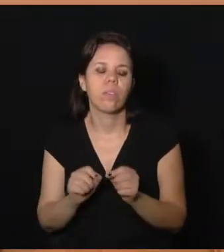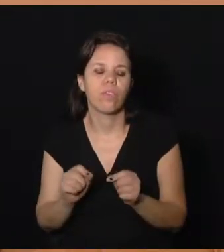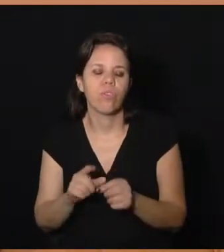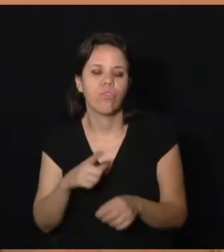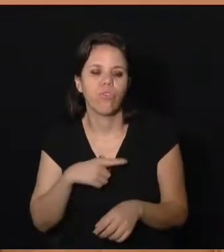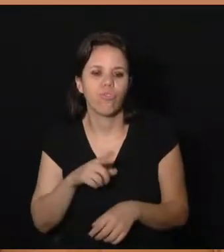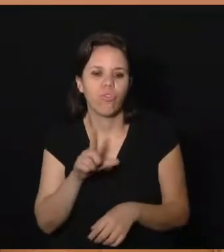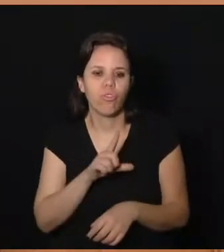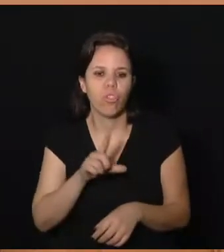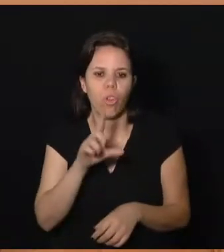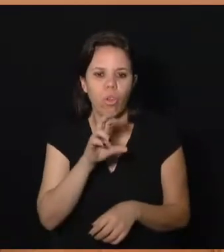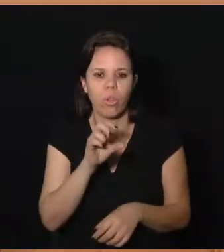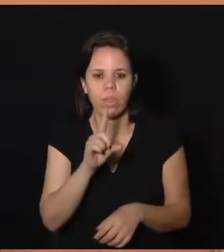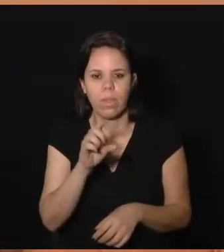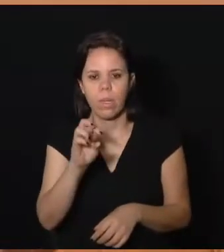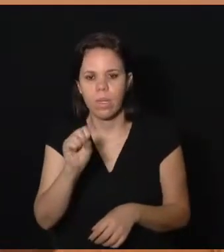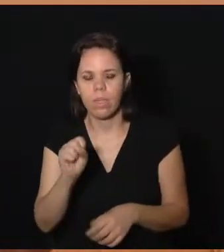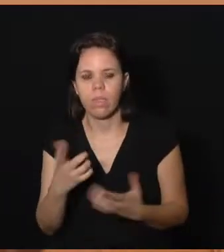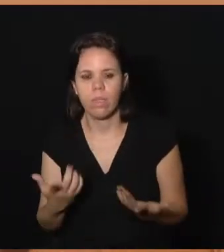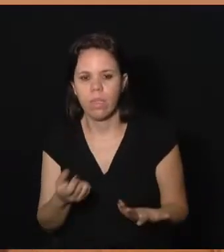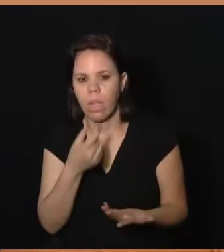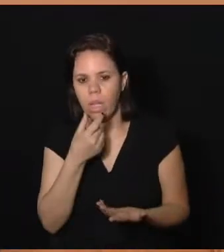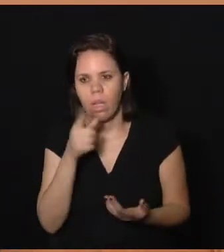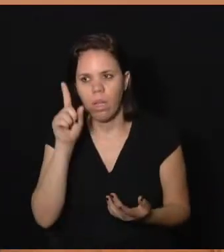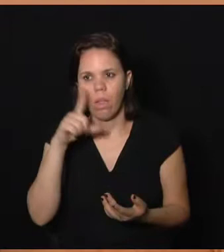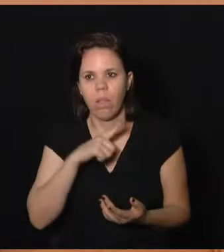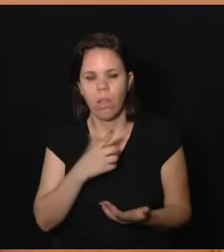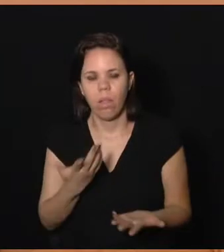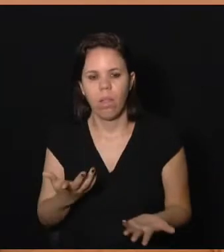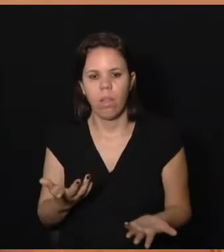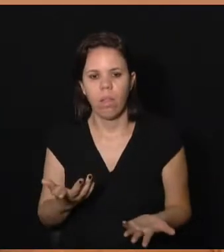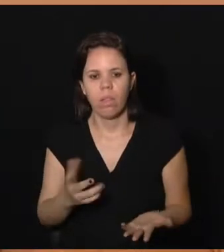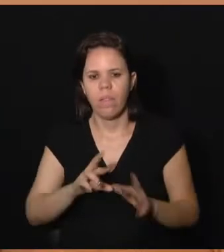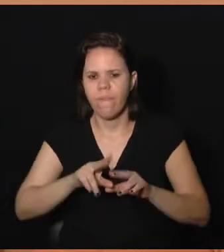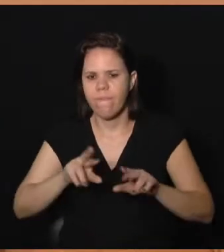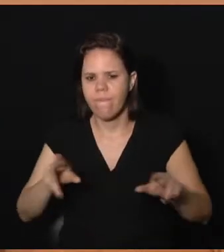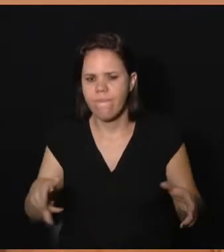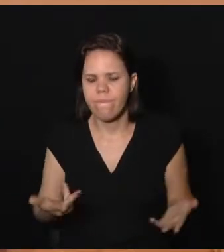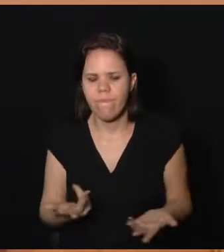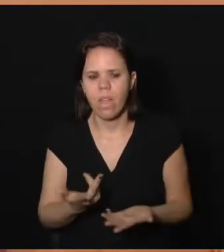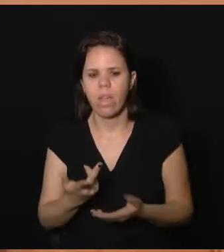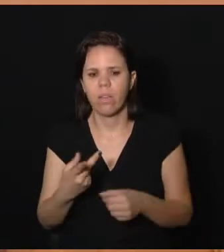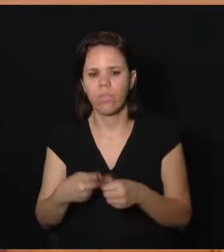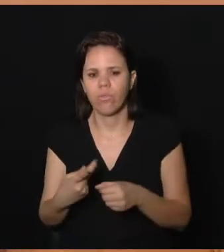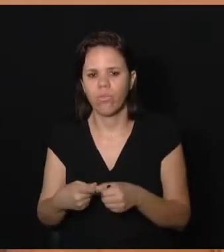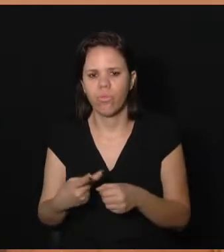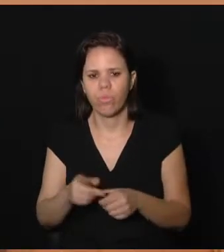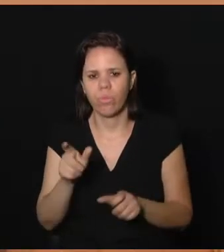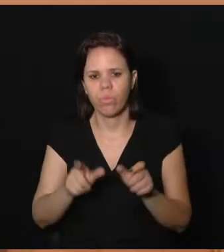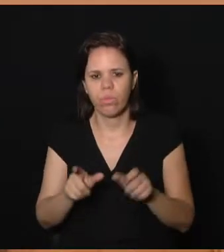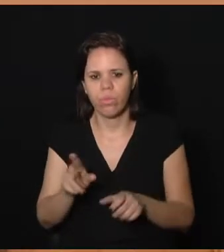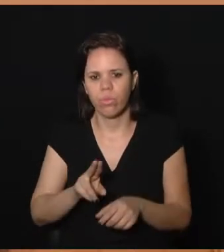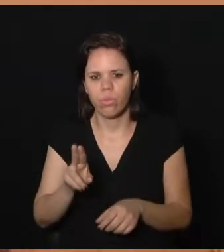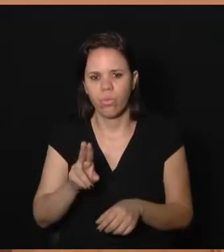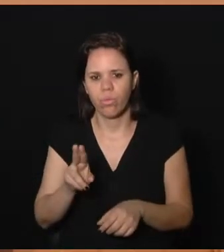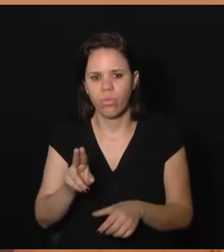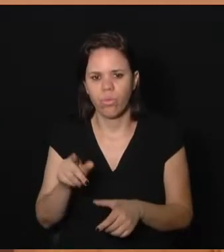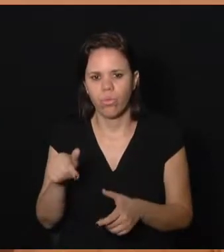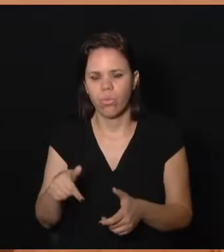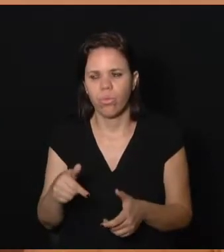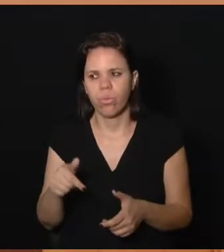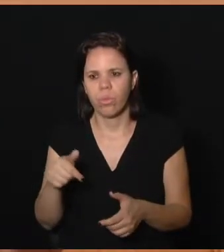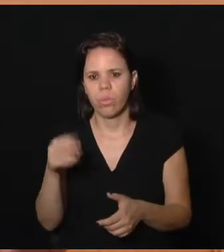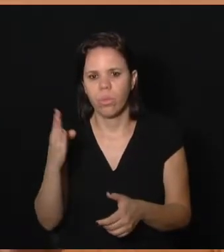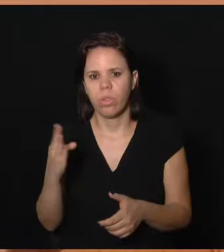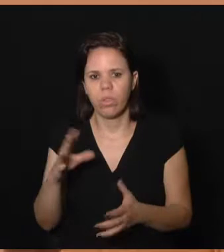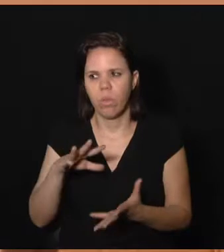que é altamente competitivo, né? Você tem vários tipos de produto que o consumidor britânico ele consome, né? Que vem